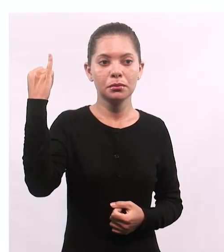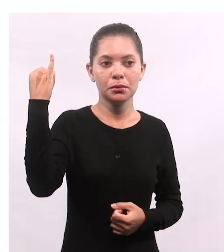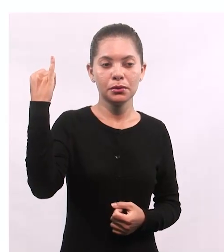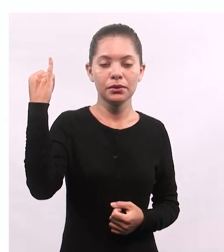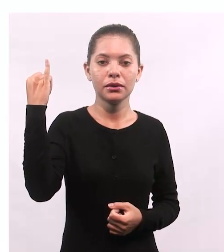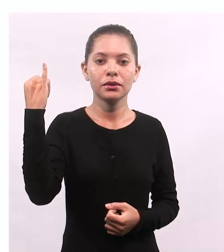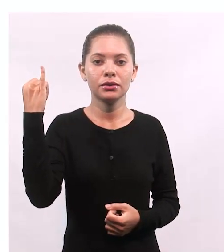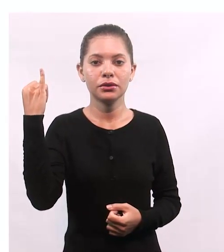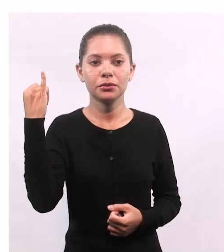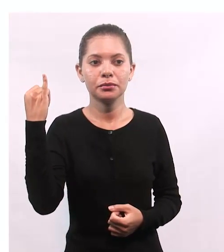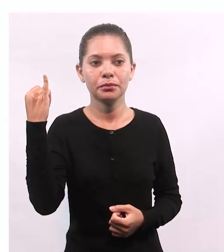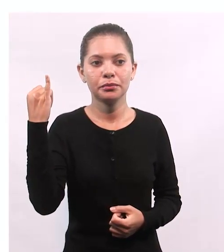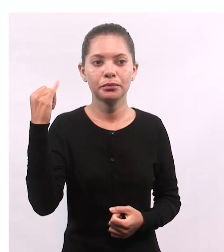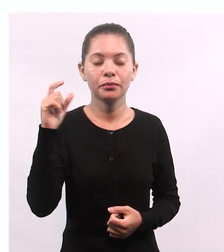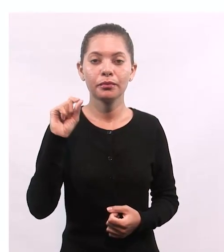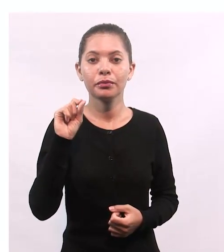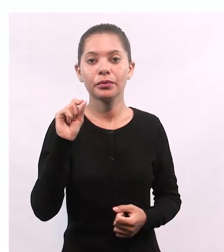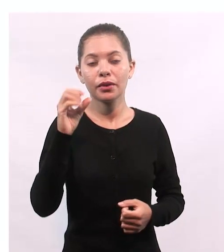é o que a gente quer construir.